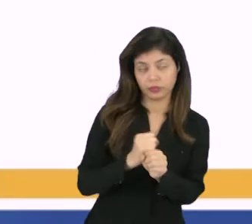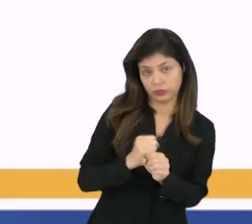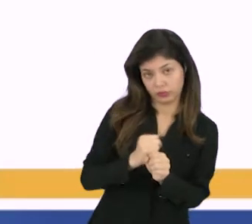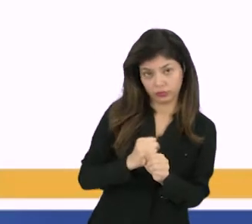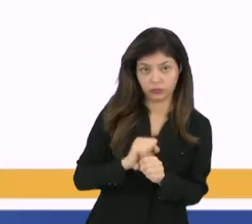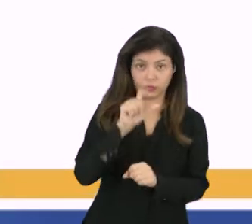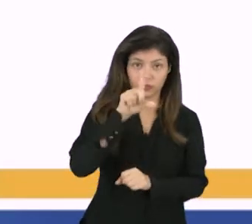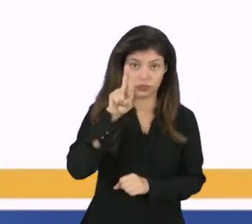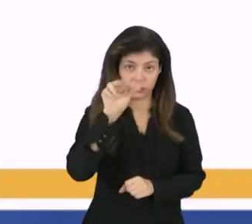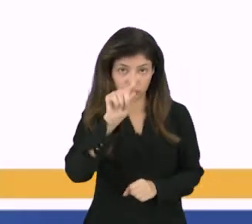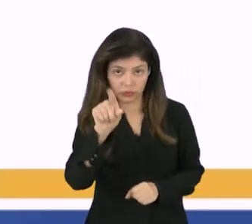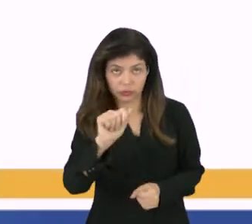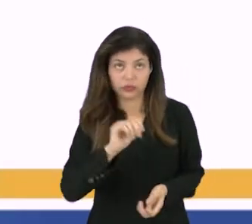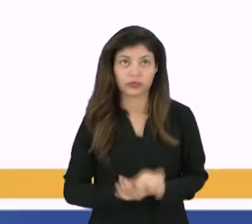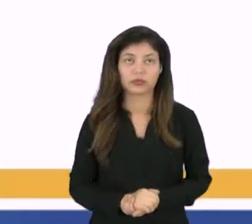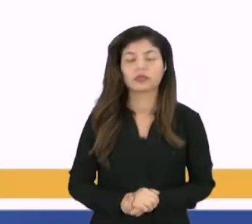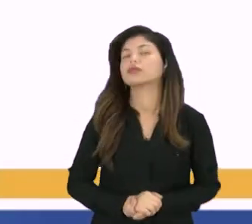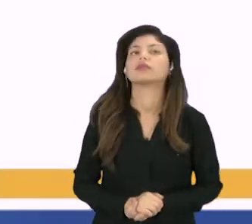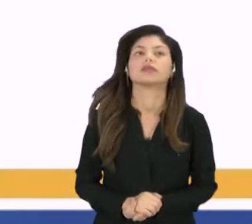chamada ano-luz.